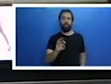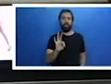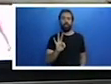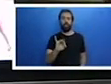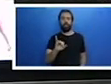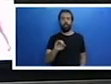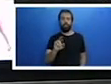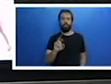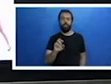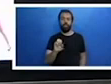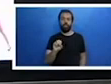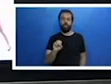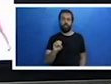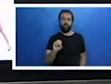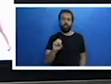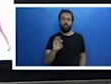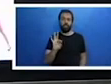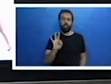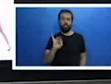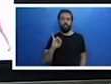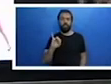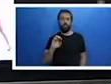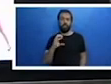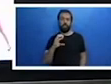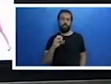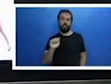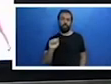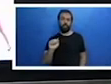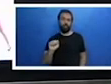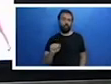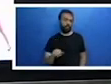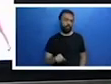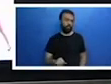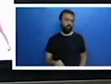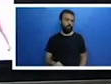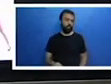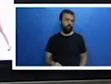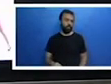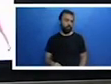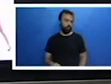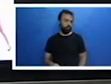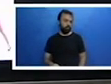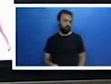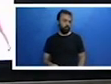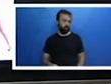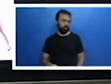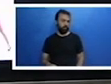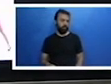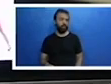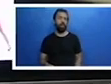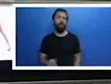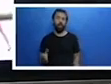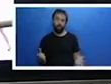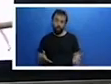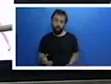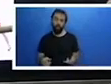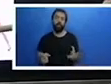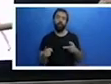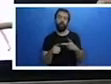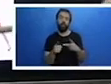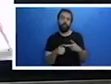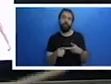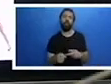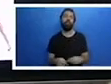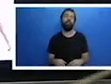competem, né? Então, essas ginásticas não competitivas, elas têm o objetivo de não competição, mas saúde, bem-estar e beleza do corpo. Então a pessoa